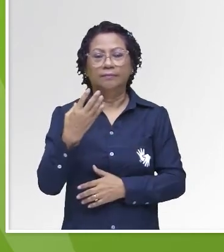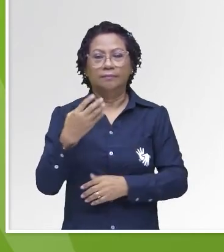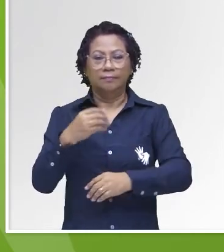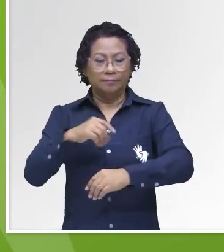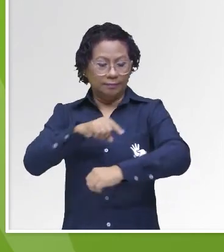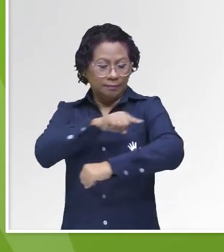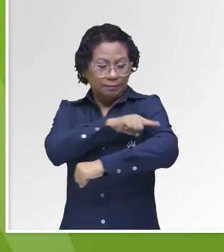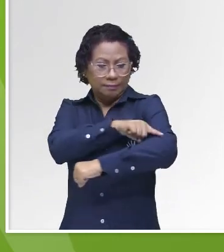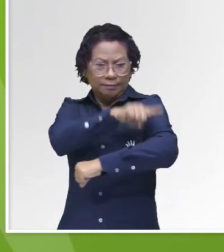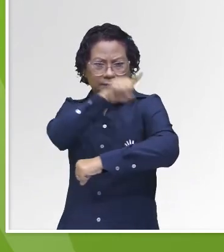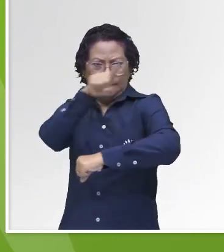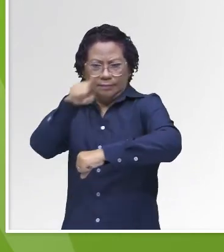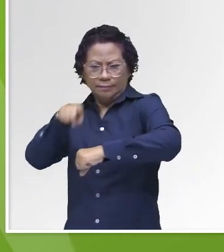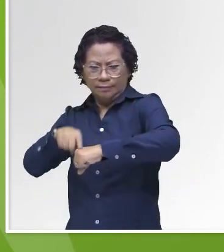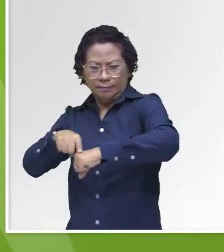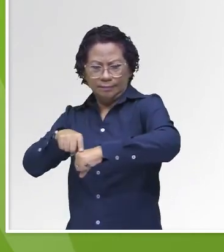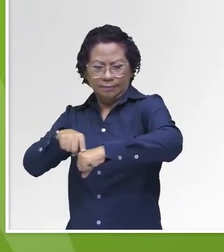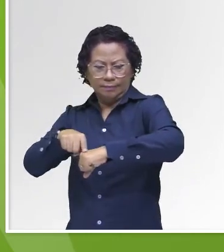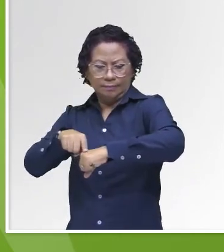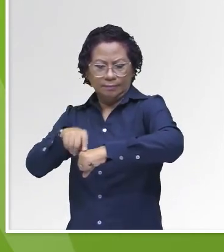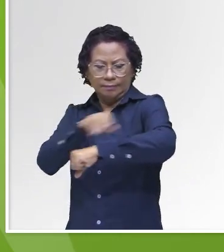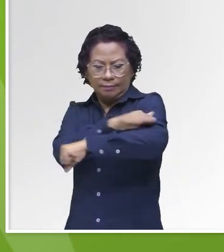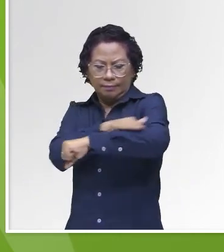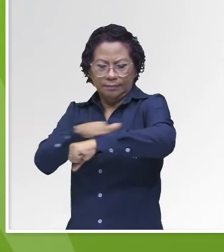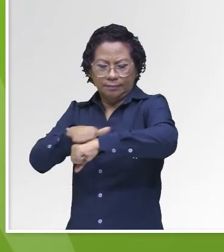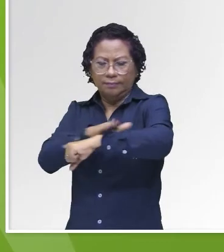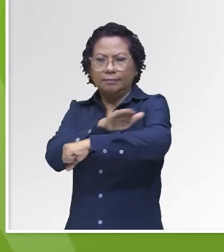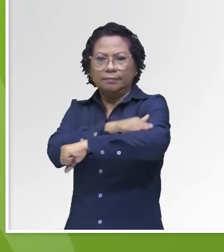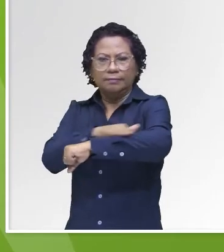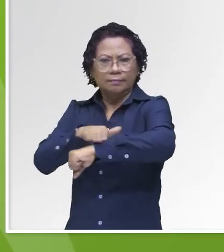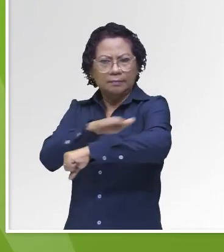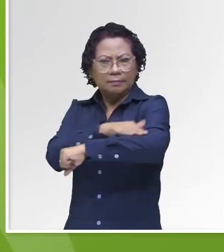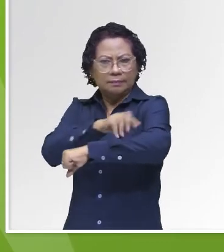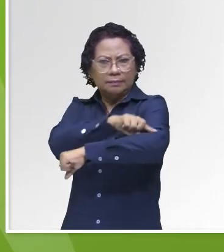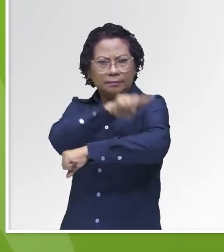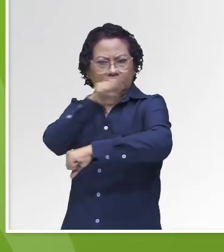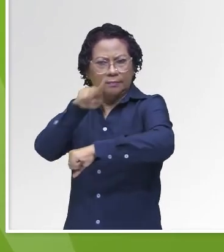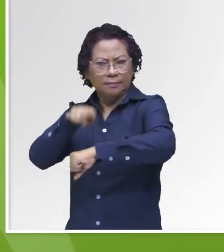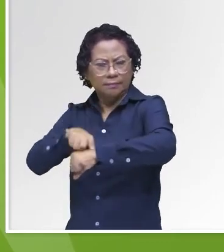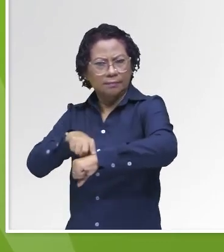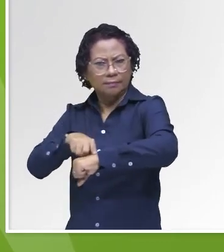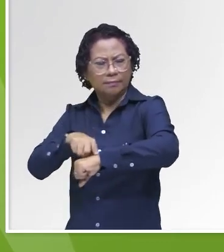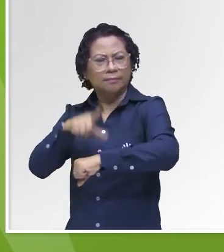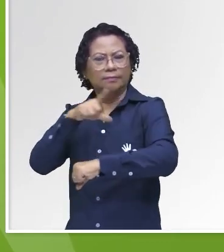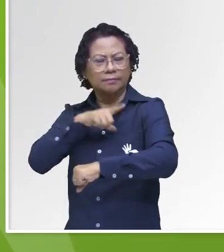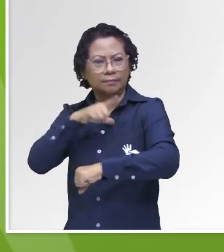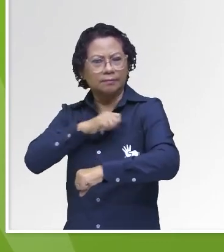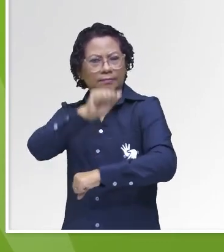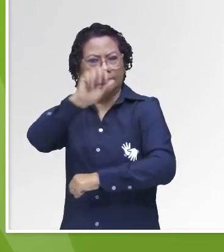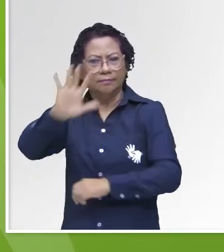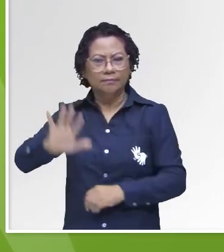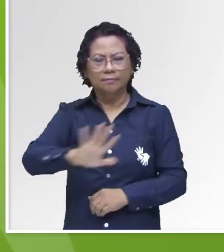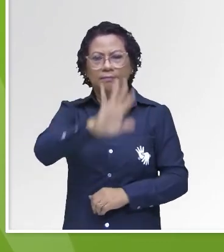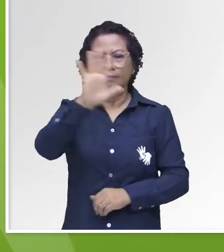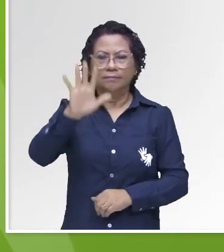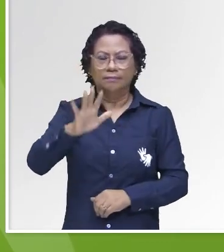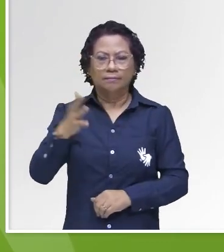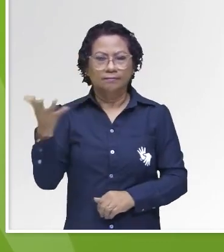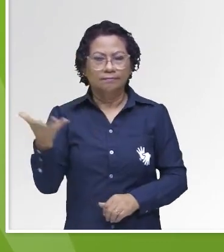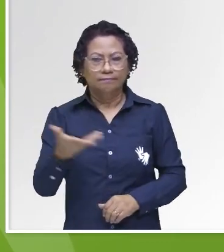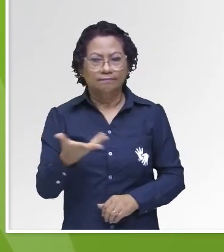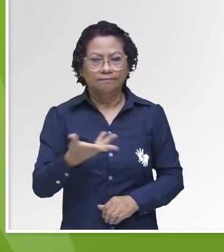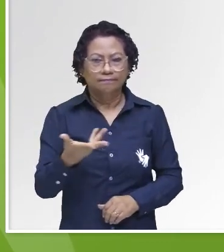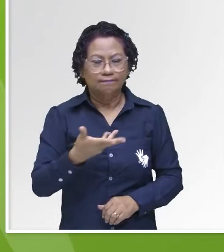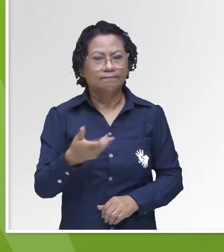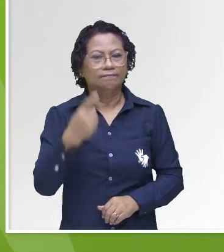ela está formando um determinado ângulo qualquer aí com o solo, eu vou ter uma imagem dessa velocidade na horizontal e